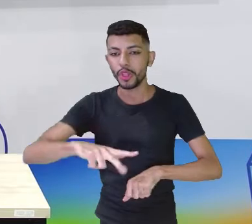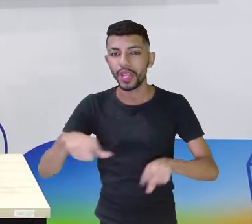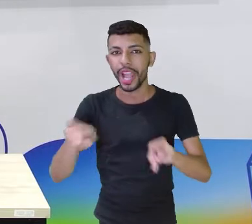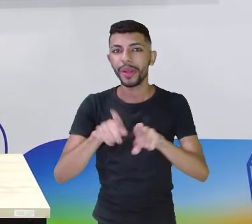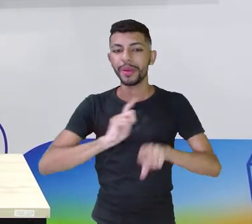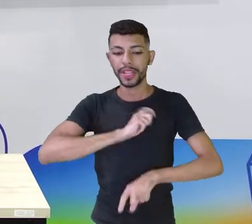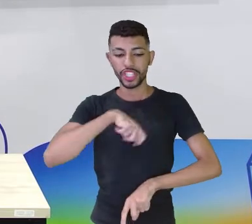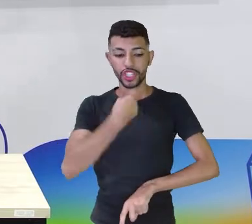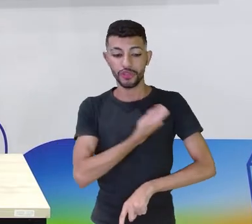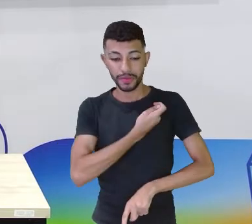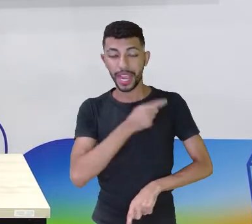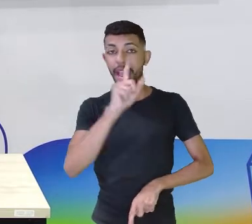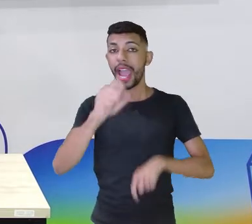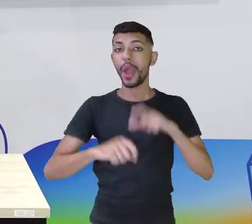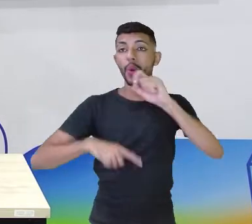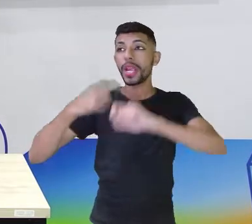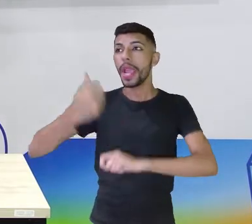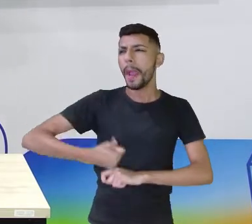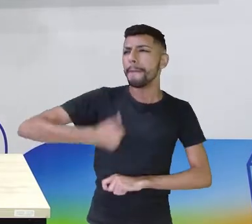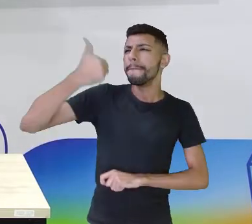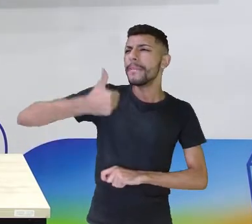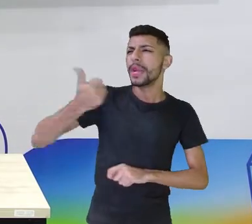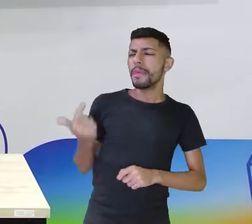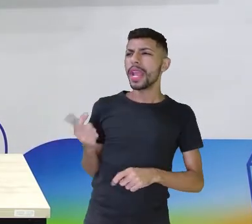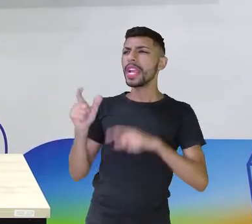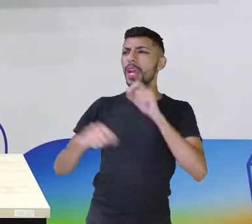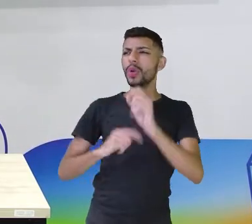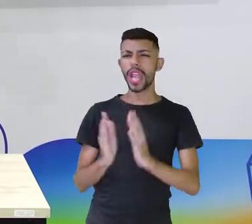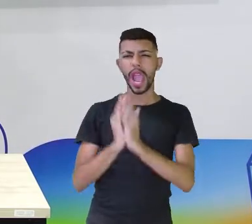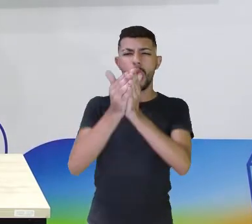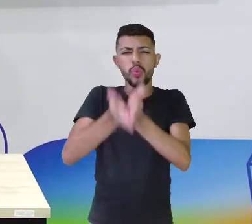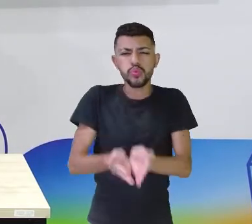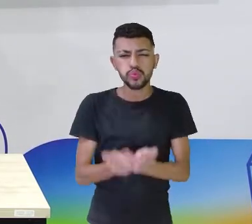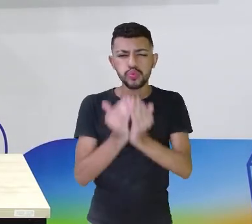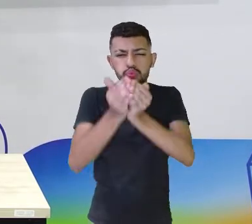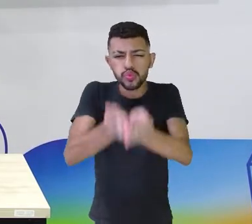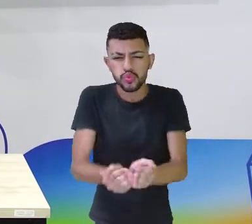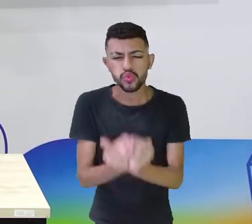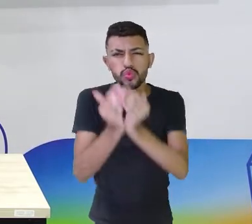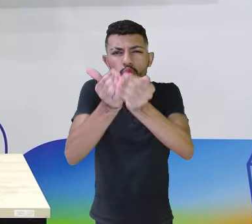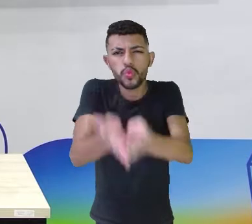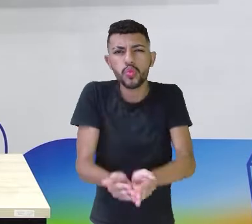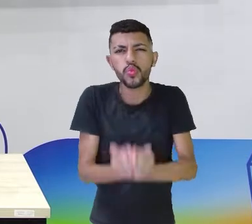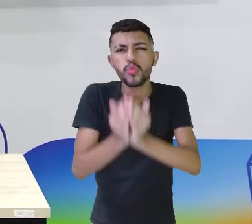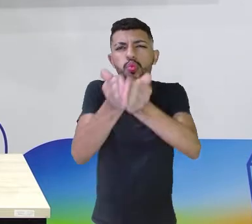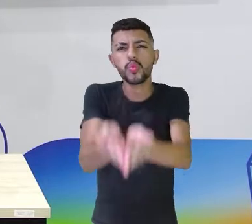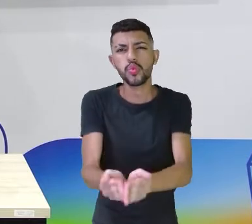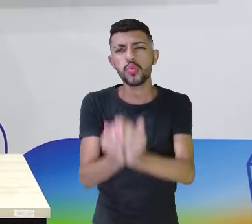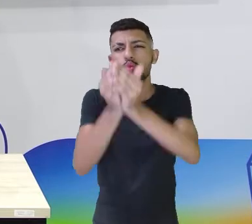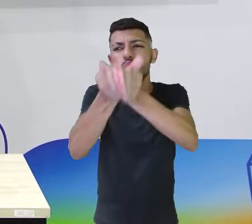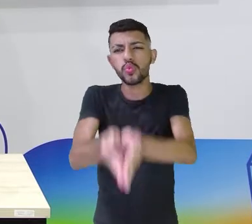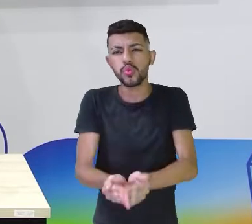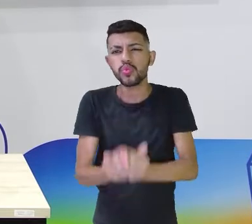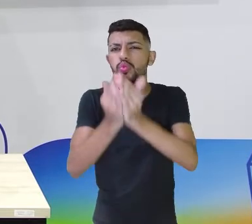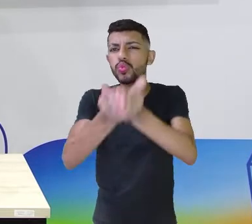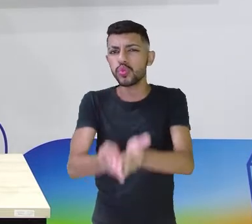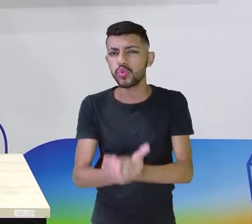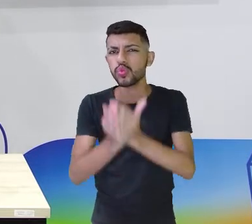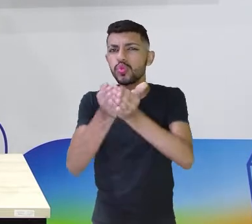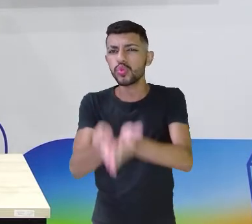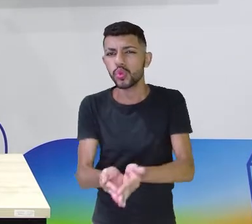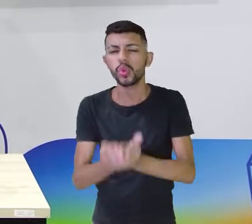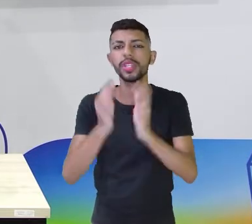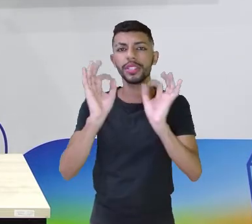foram as primeiras a se lançarem nesse desafio, a se lançarem nessas navegações,